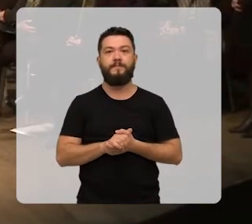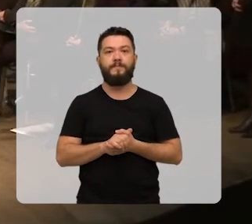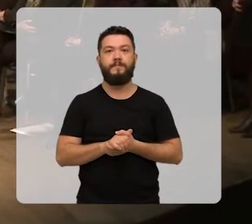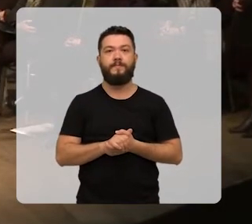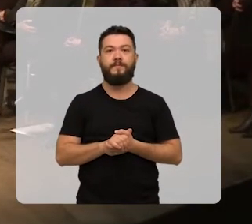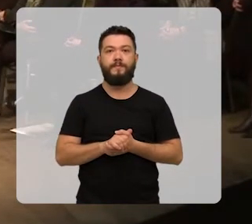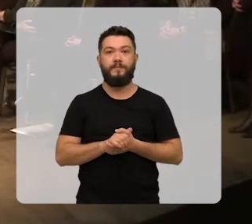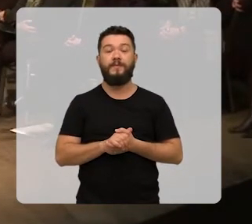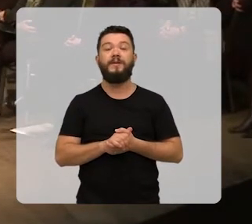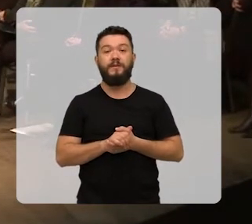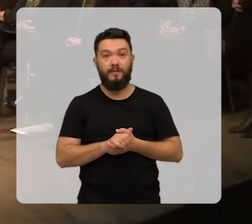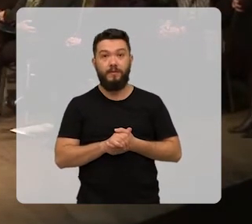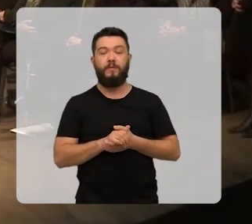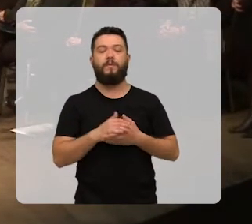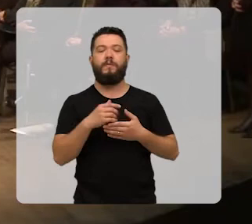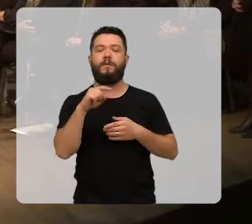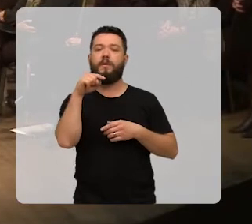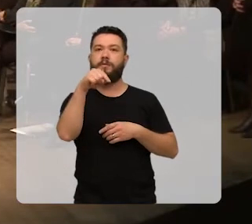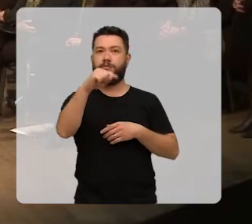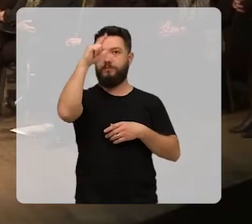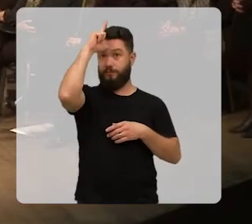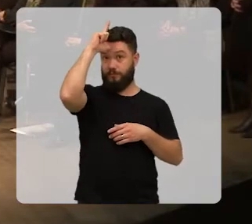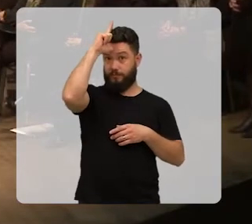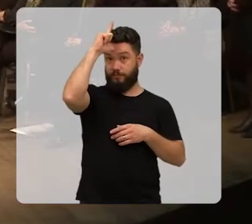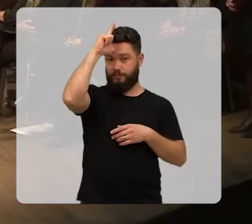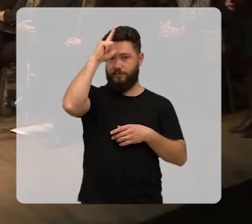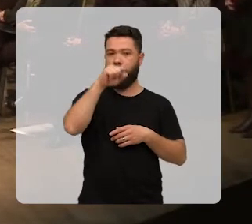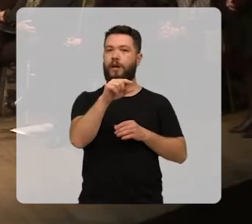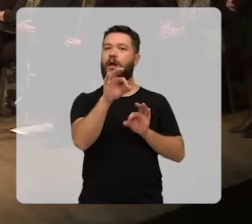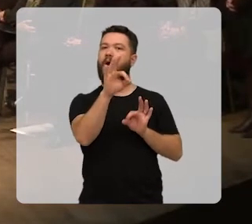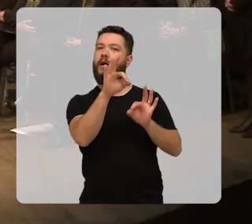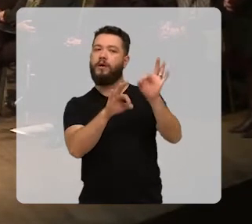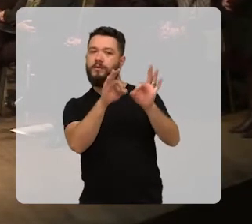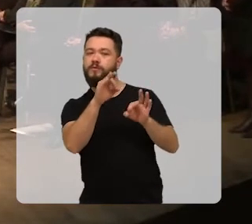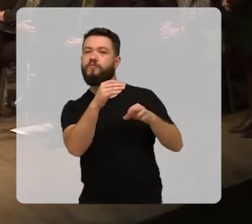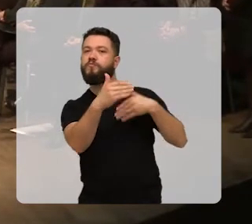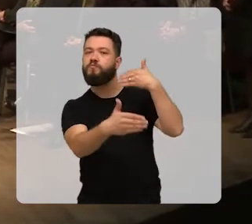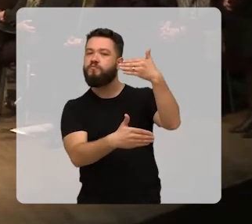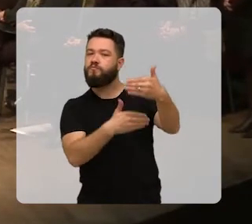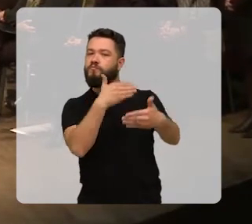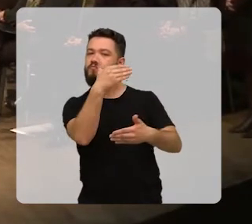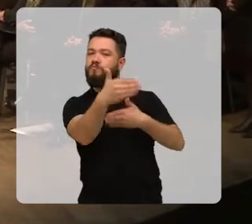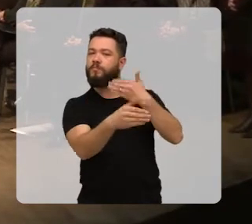germânica desenvolverem métodos